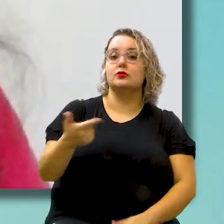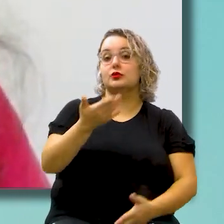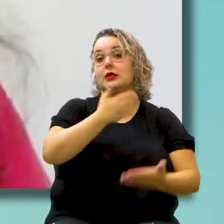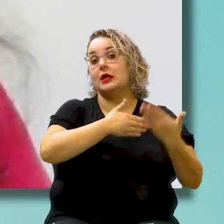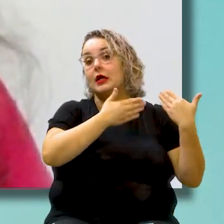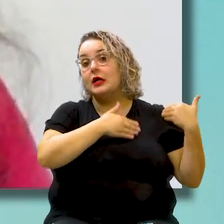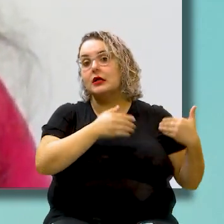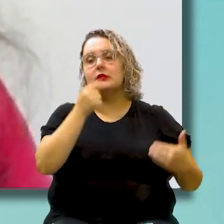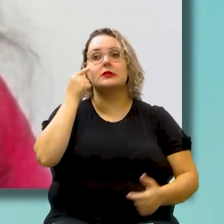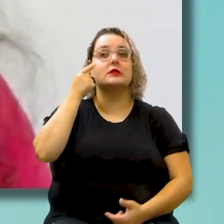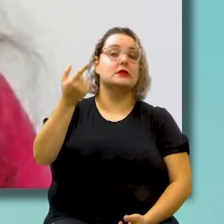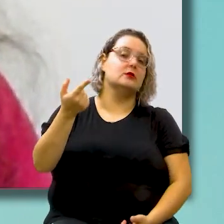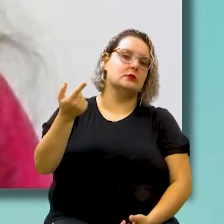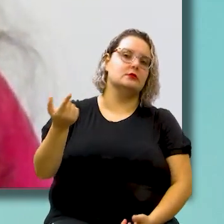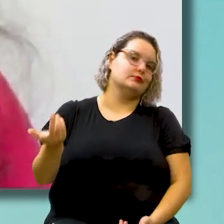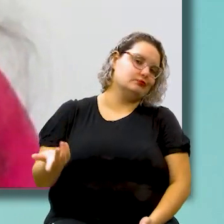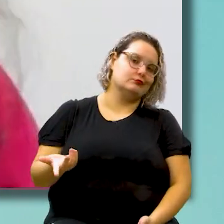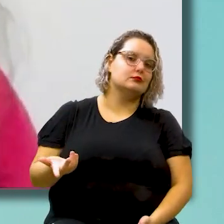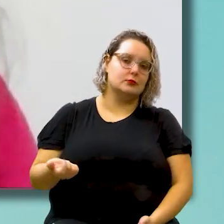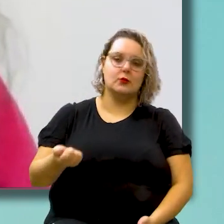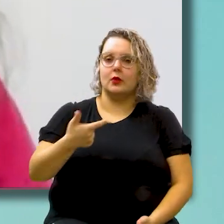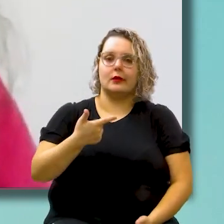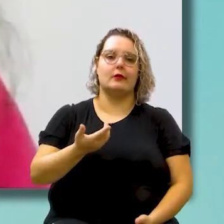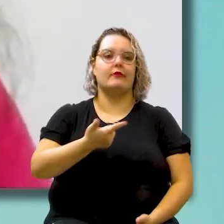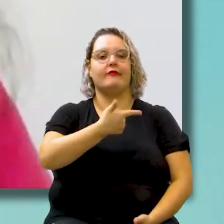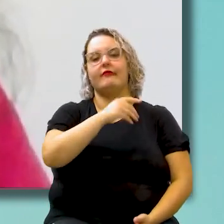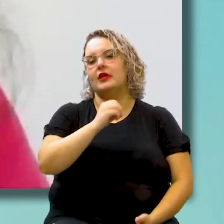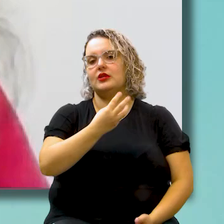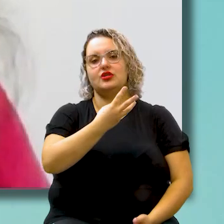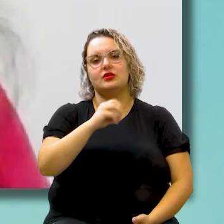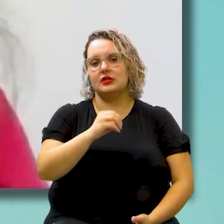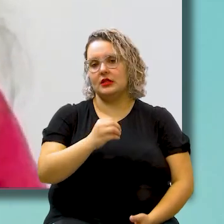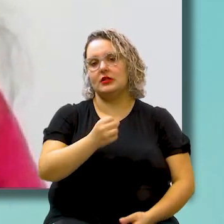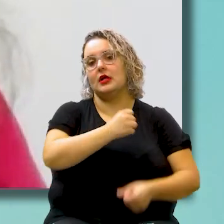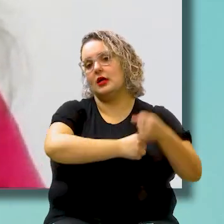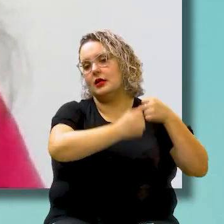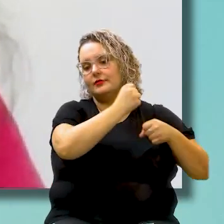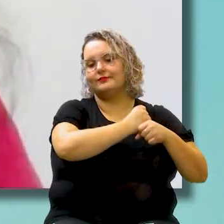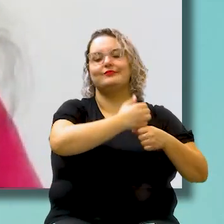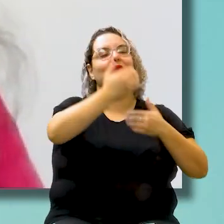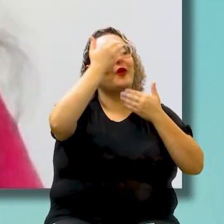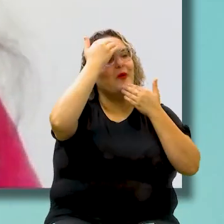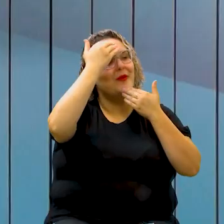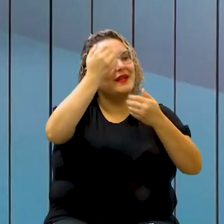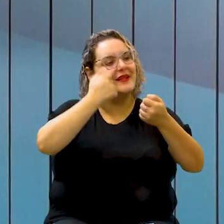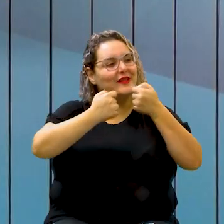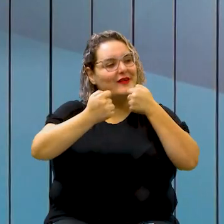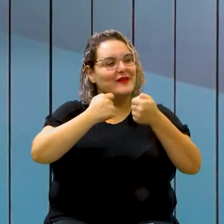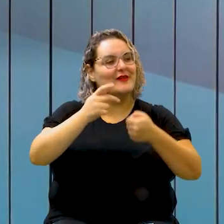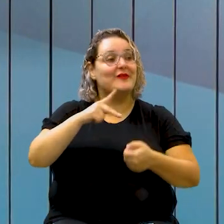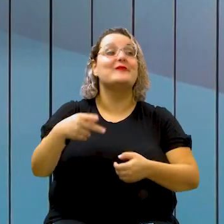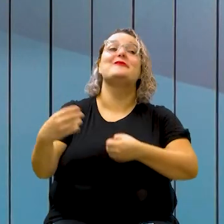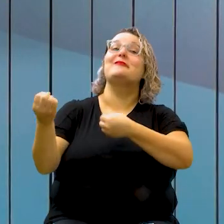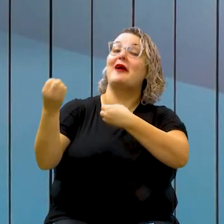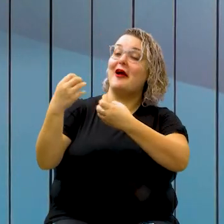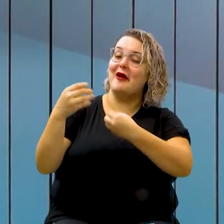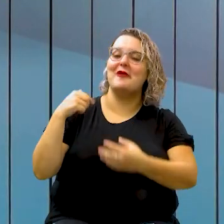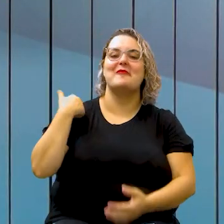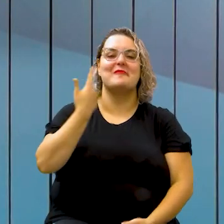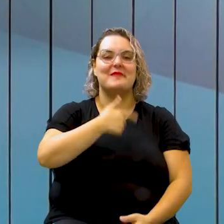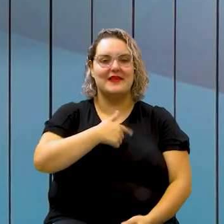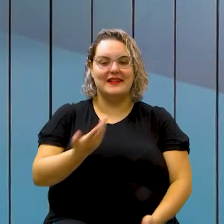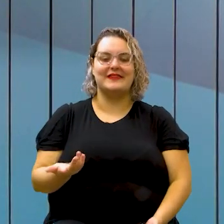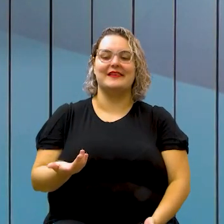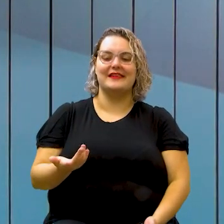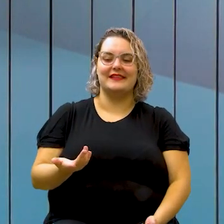ação em torno dessa ideia do que existia há 20, 30 anos atrás. Boa, muito obrigado pela entrevista. Foi uma